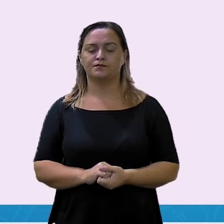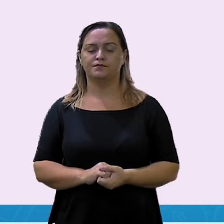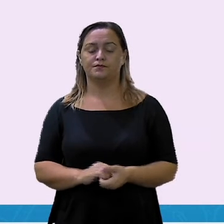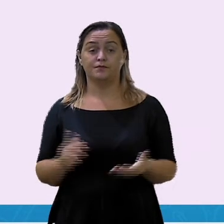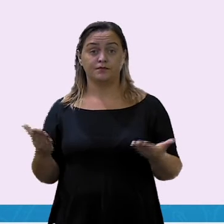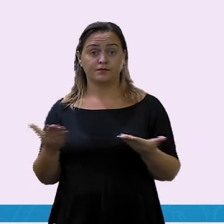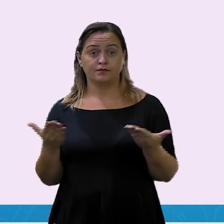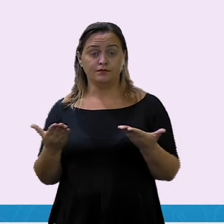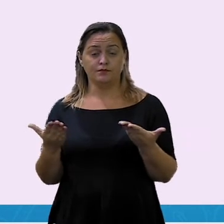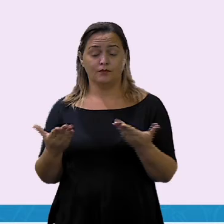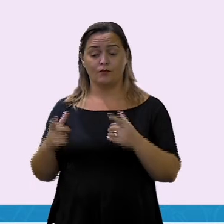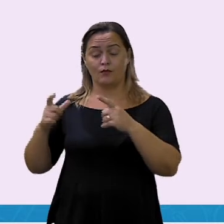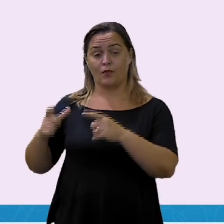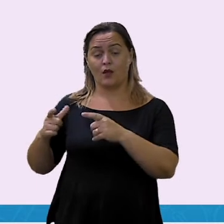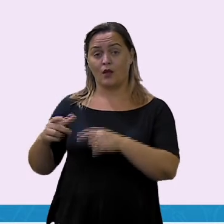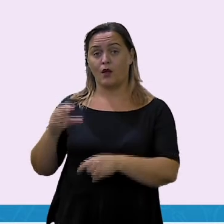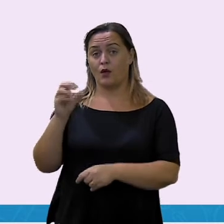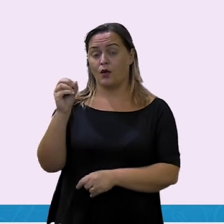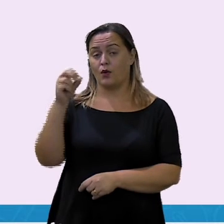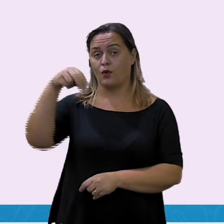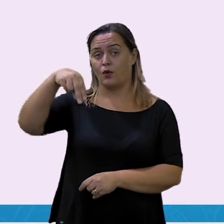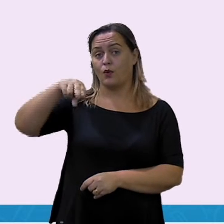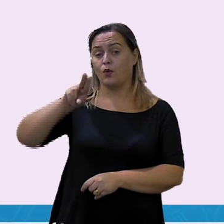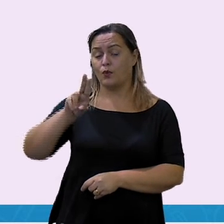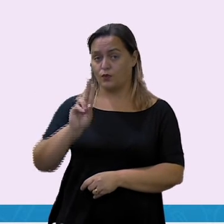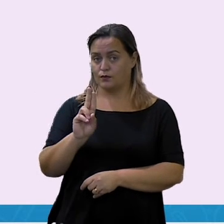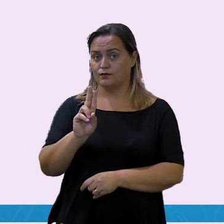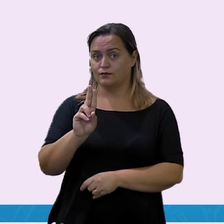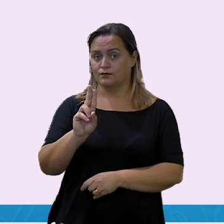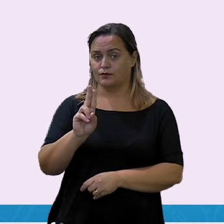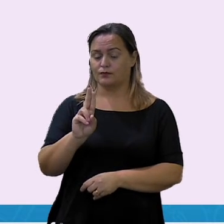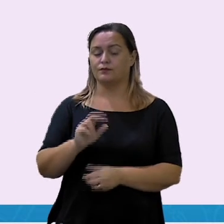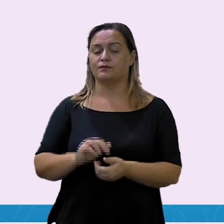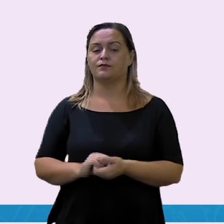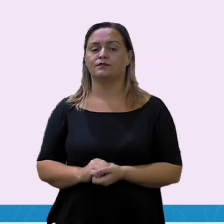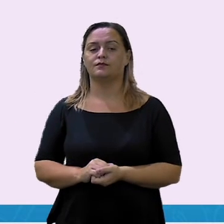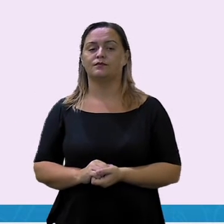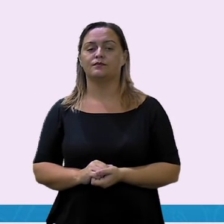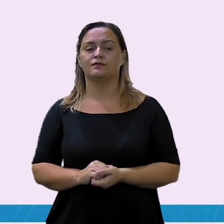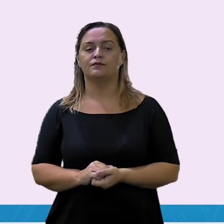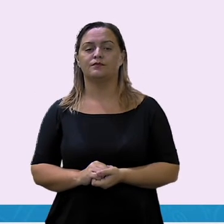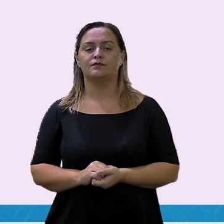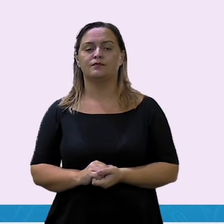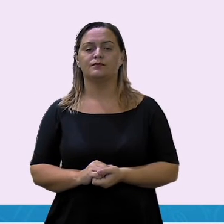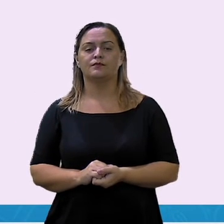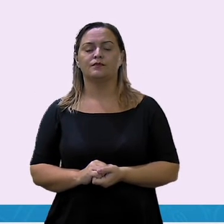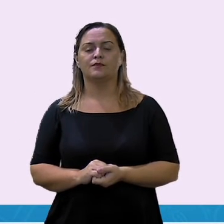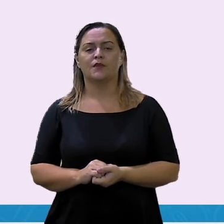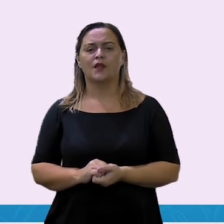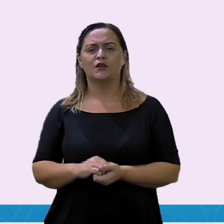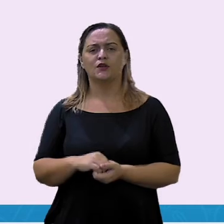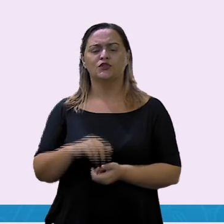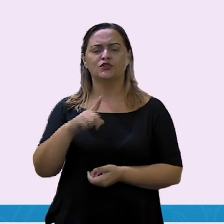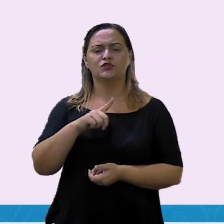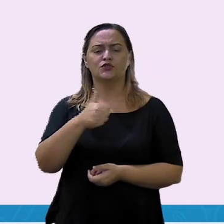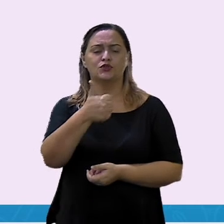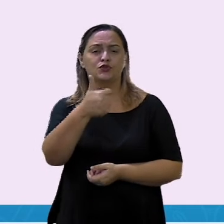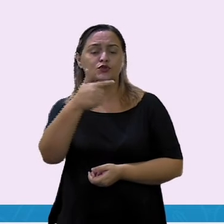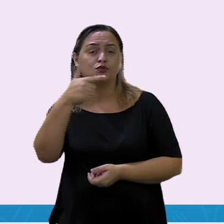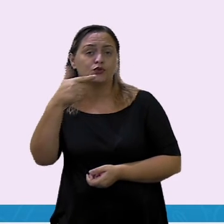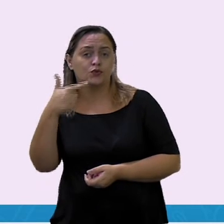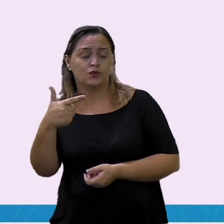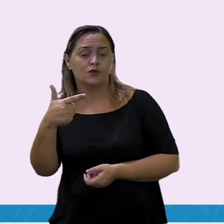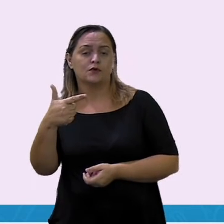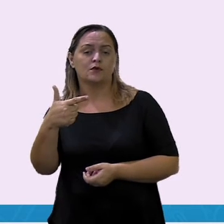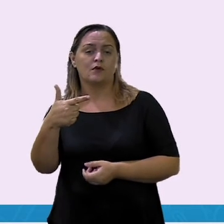Sede da ONU, que eu disse para vocês, que ele foi referência na ONU. Oscar Niemeyer foi um dos 12 arquitetos a participar do projeto